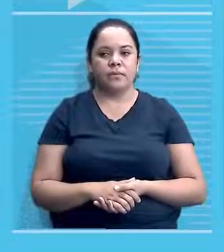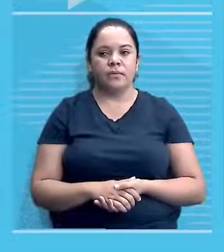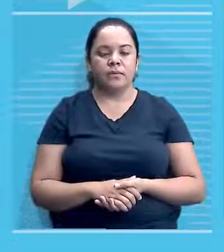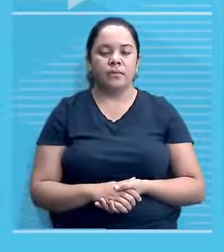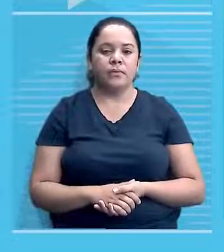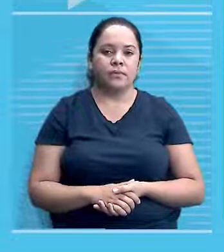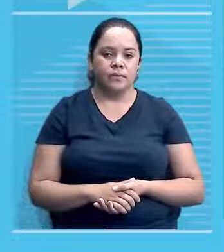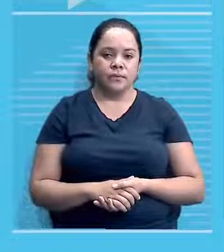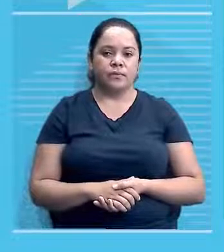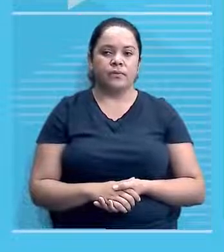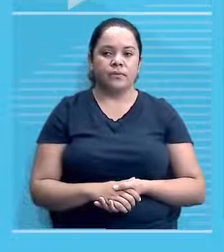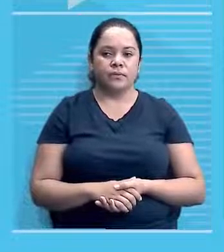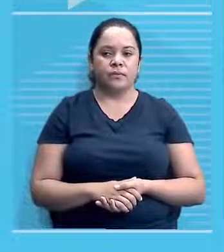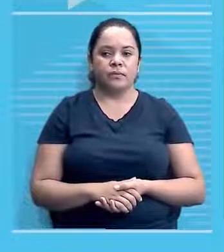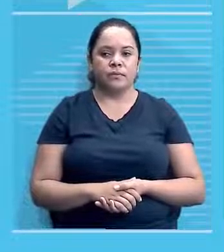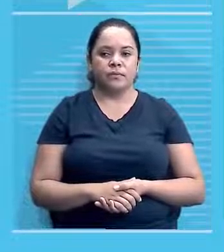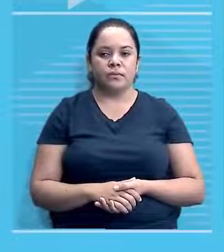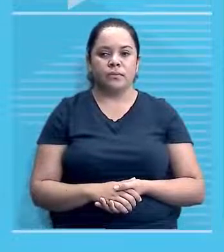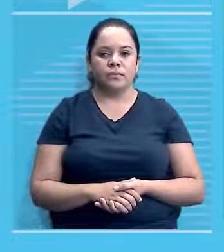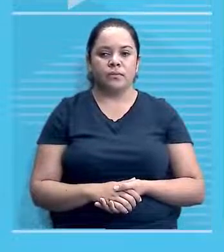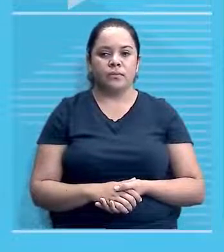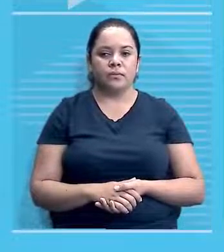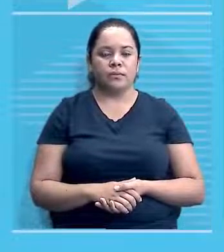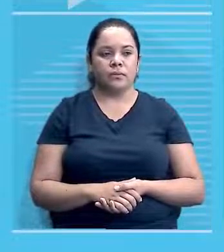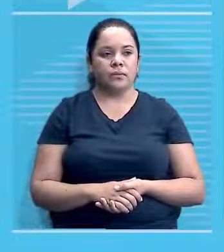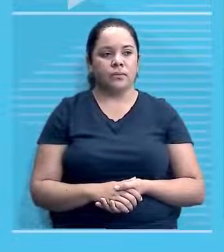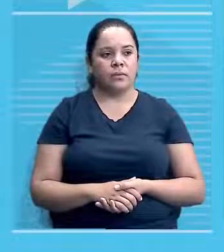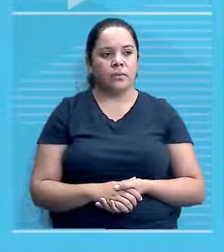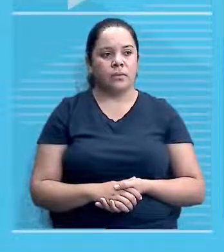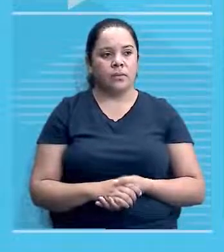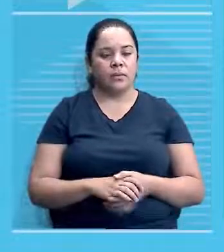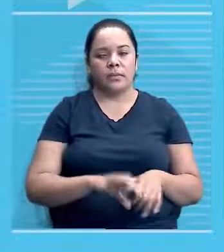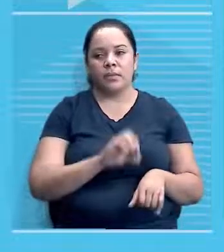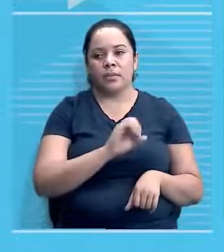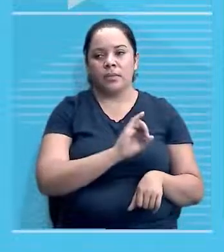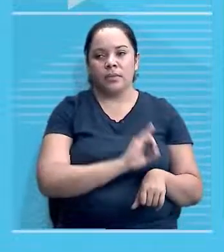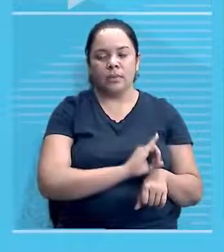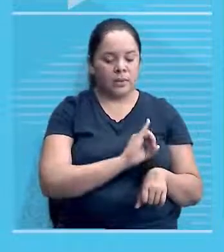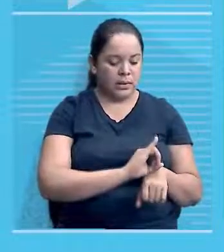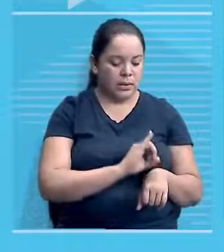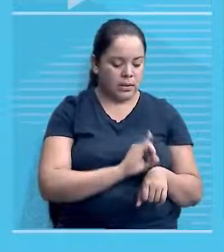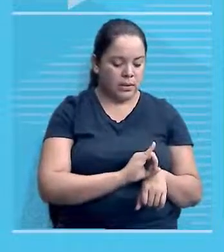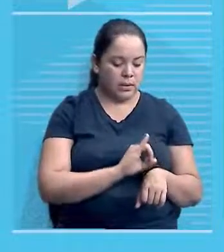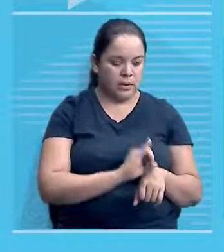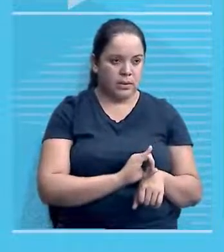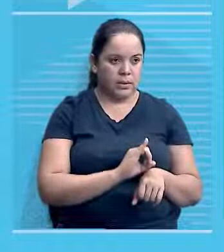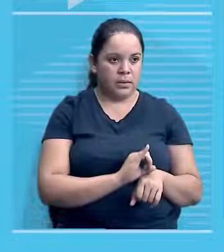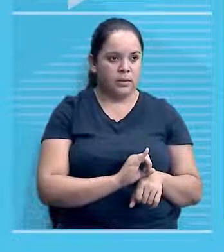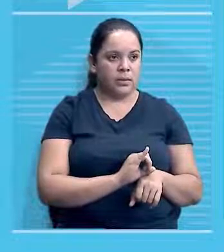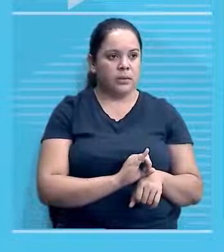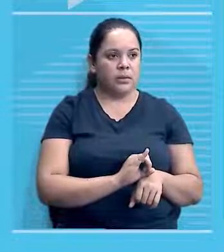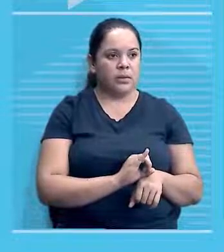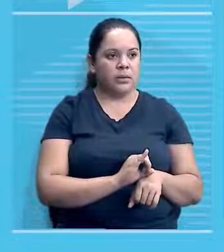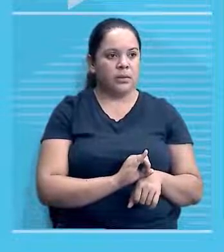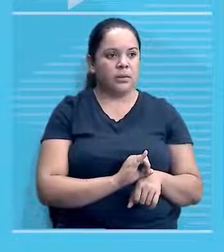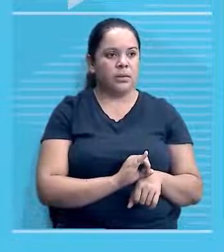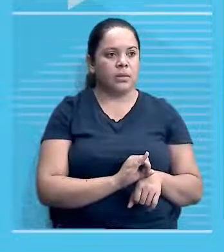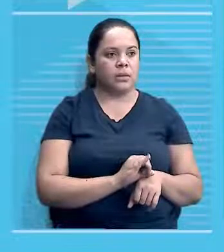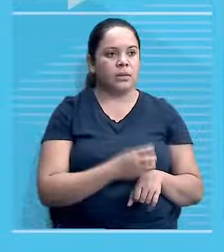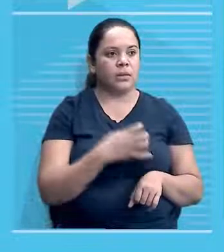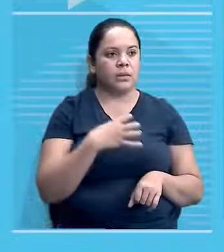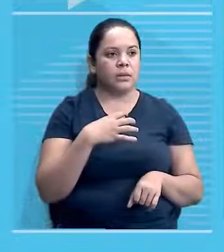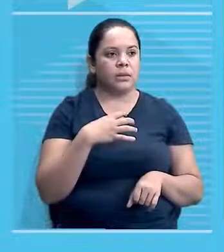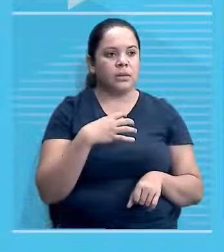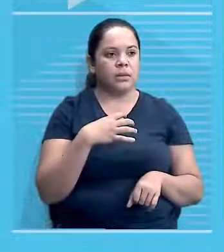Salvador transferiu para o Rio de Janeiro aí é o primeiro